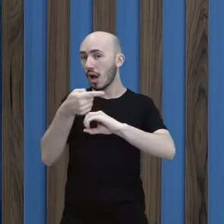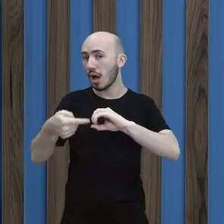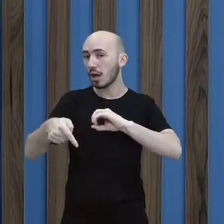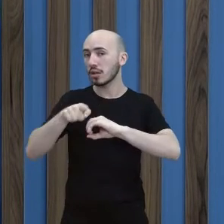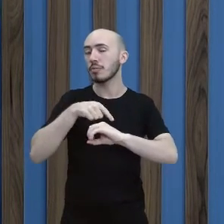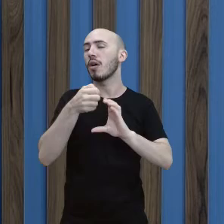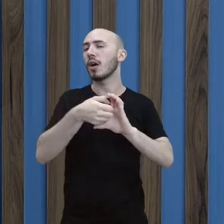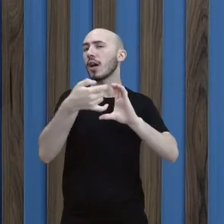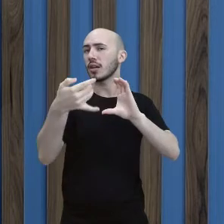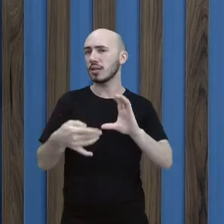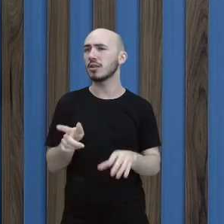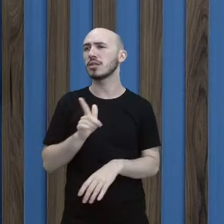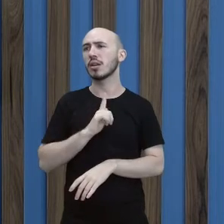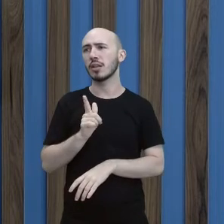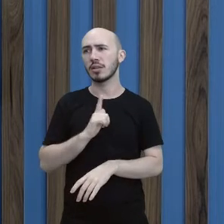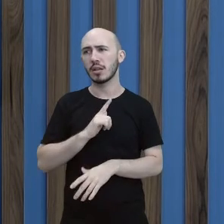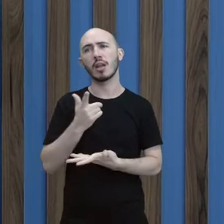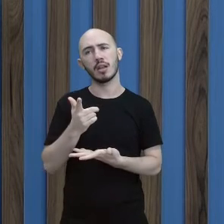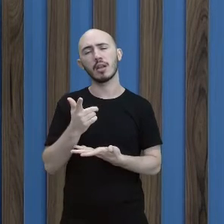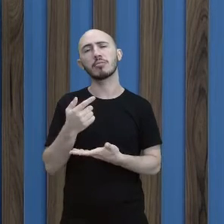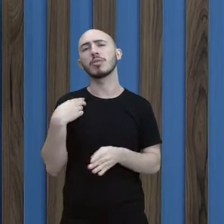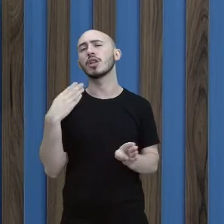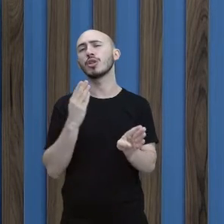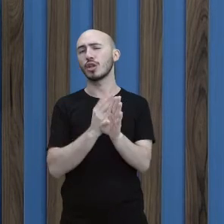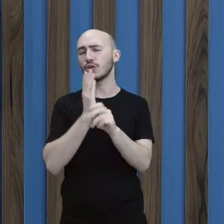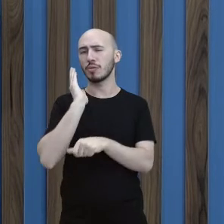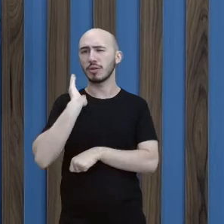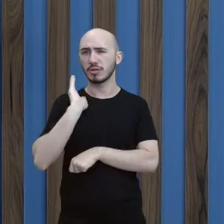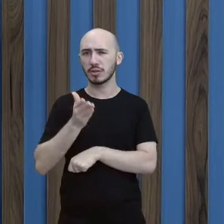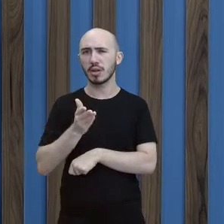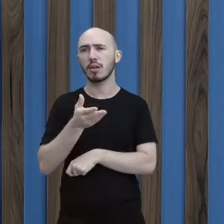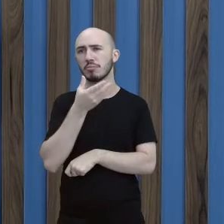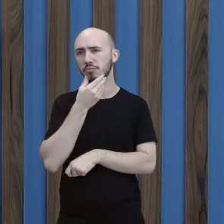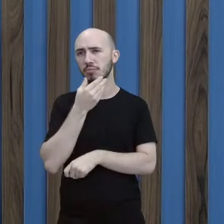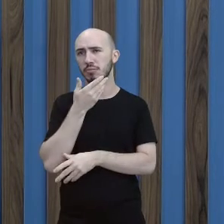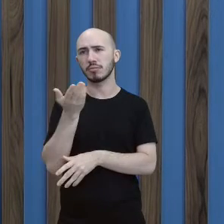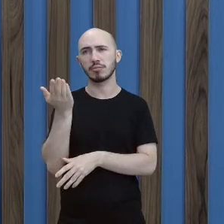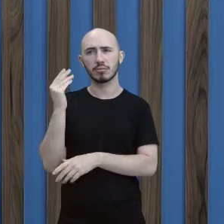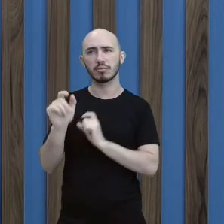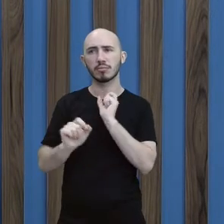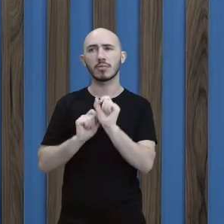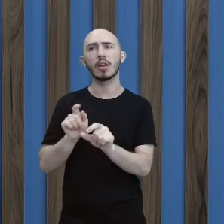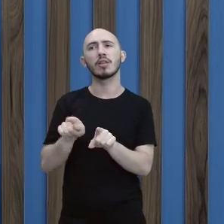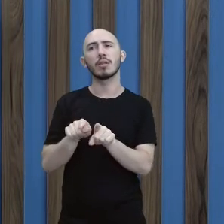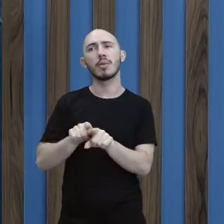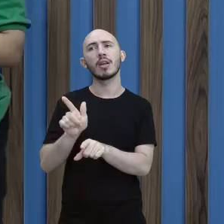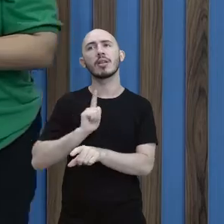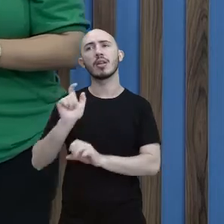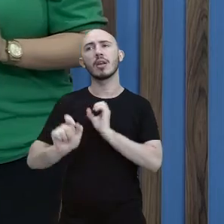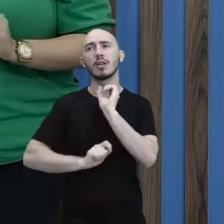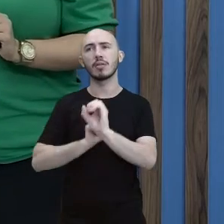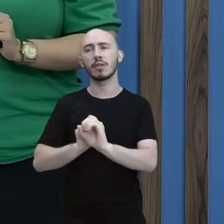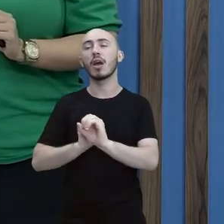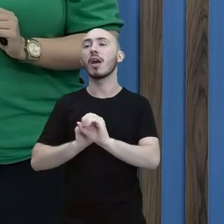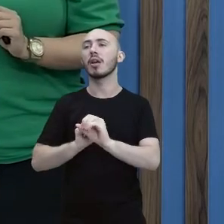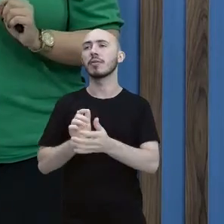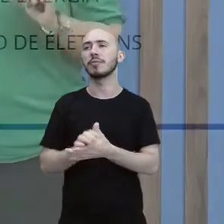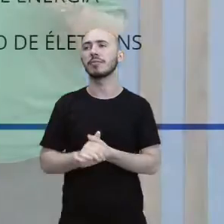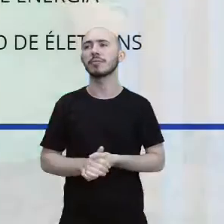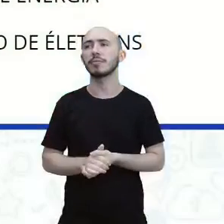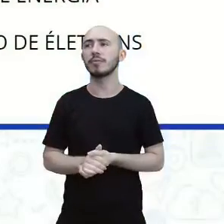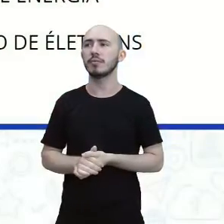dessas características aí que Rutherford já tinha postulado, ele também tem, ó, elétrons no entorno do